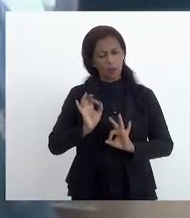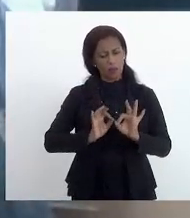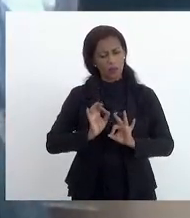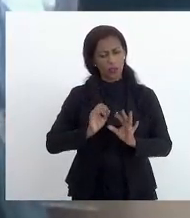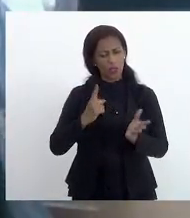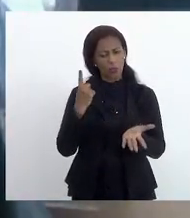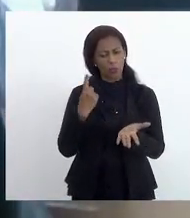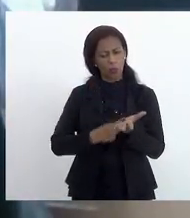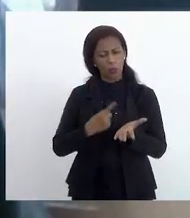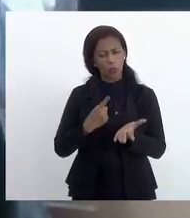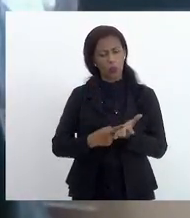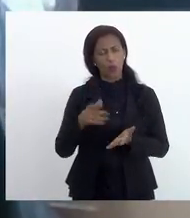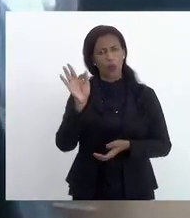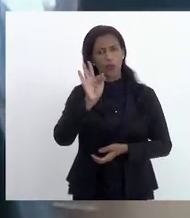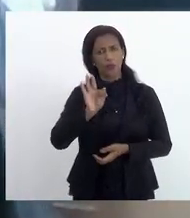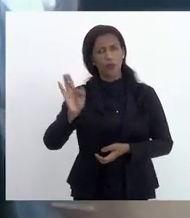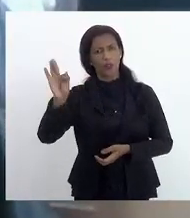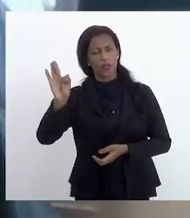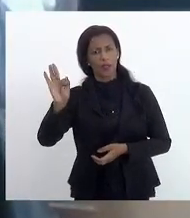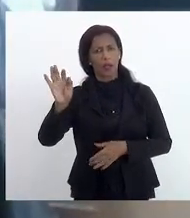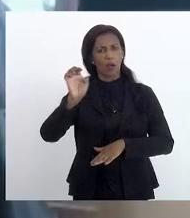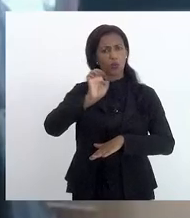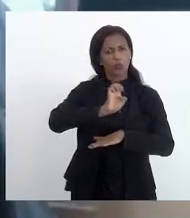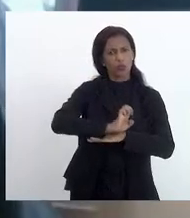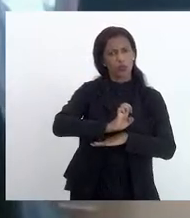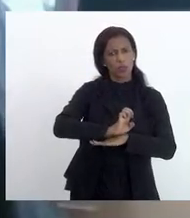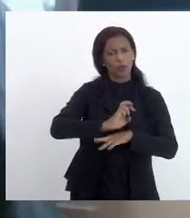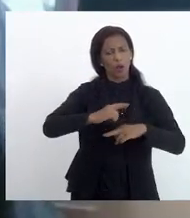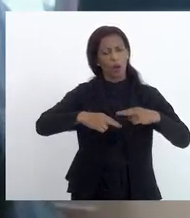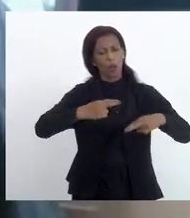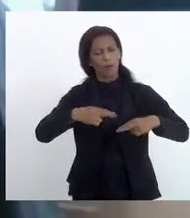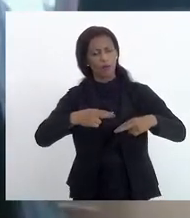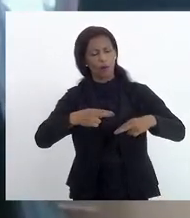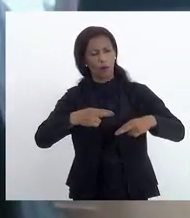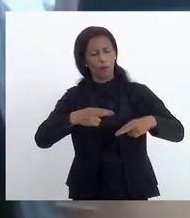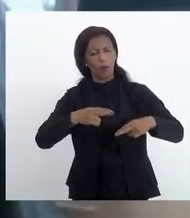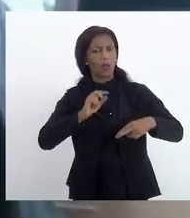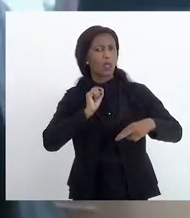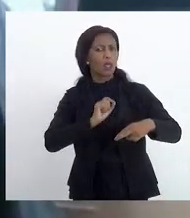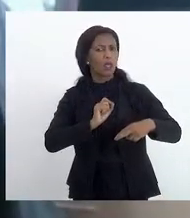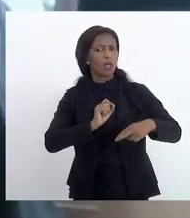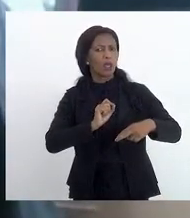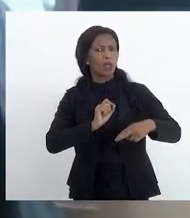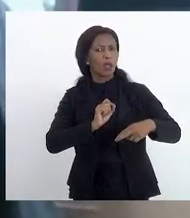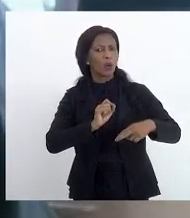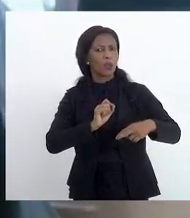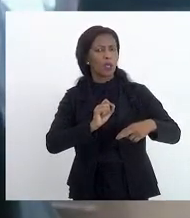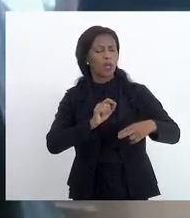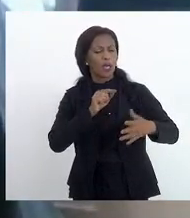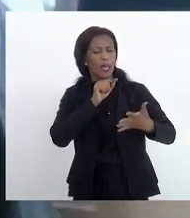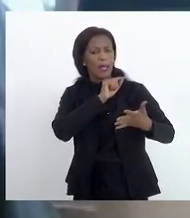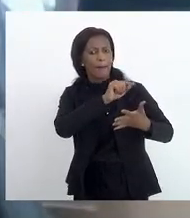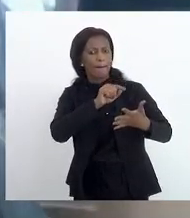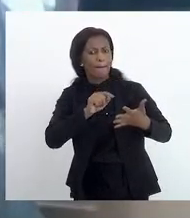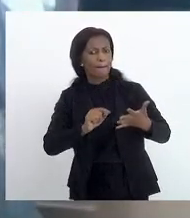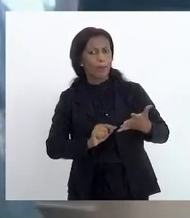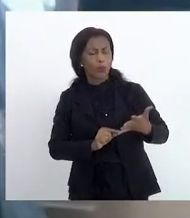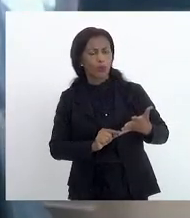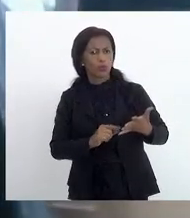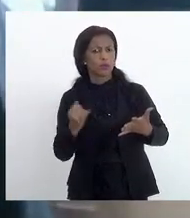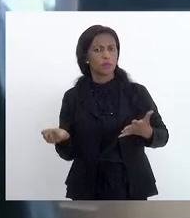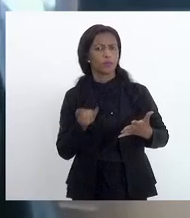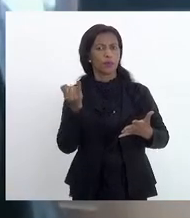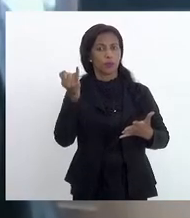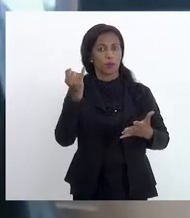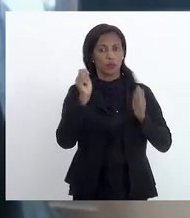acordo federal, estadual, reforma implica em pontos de arrocho. A Assembleia